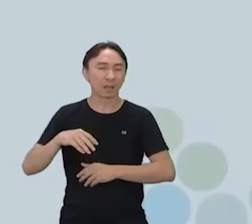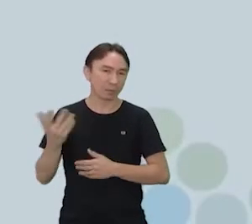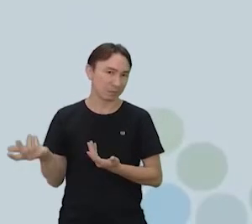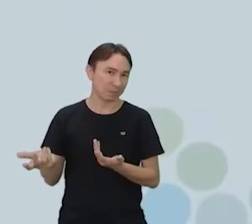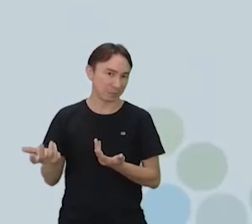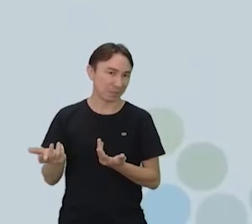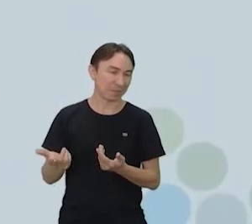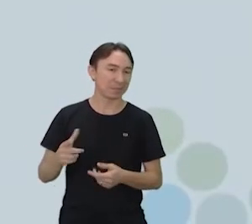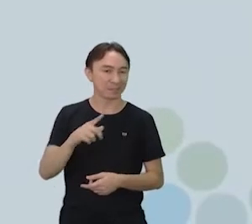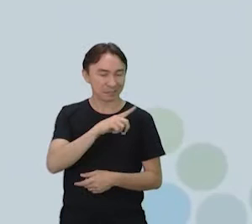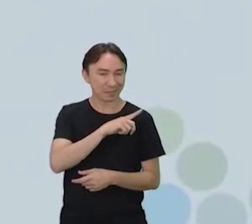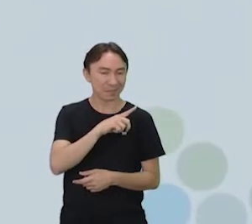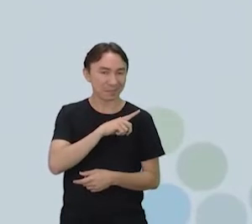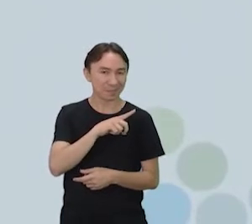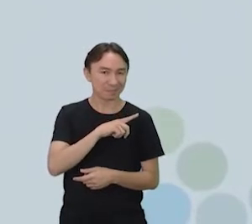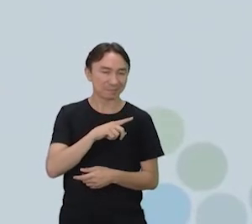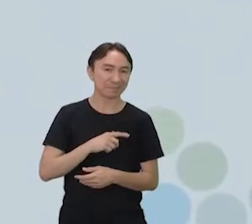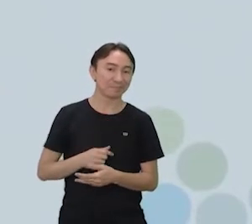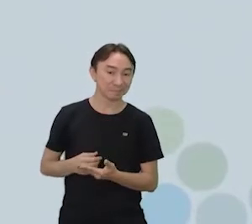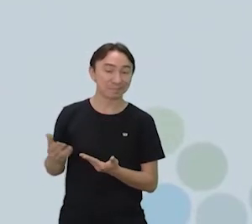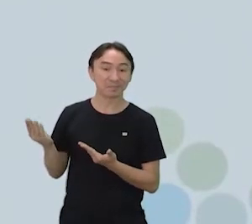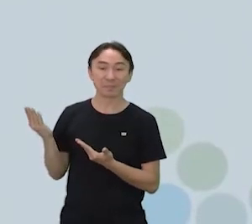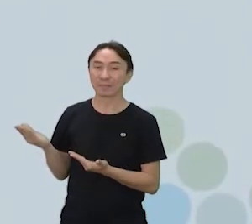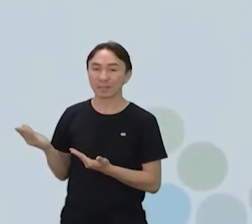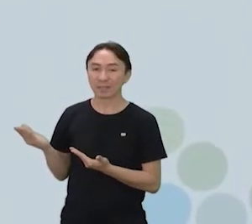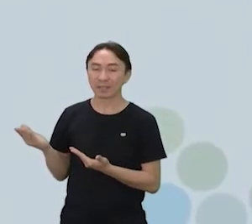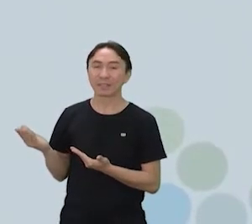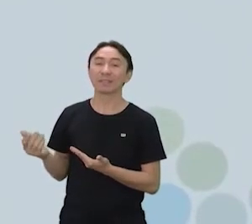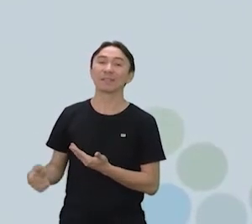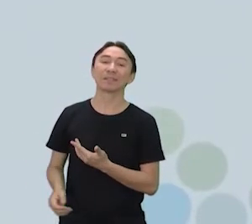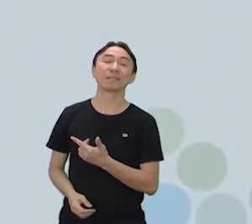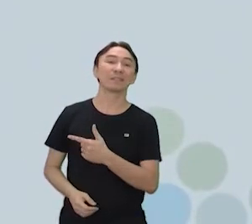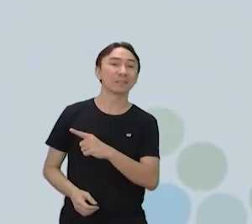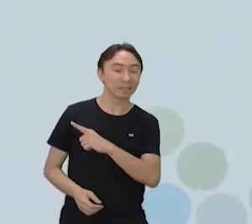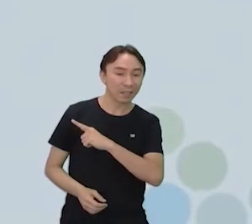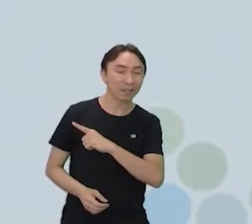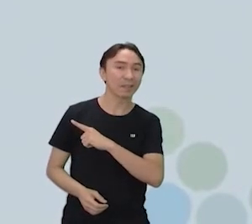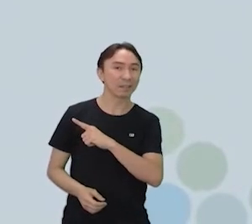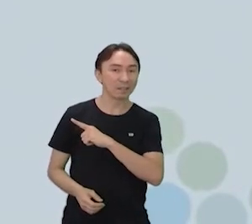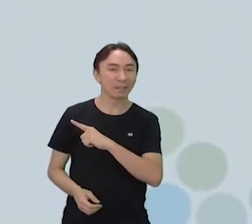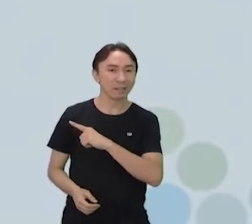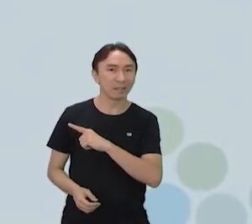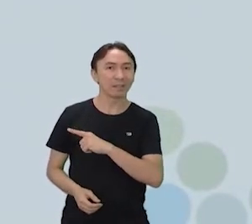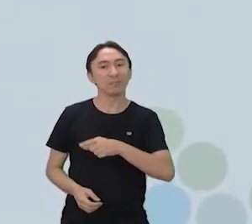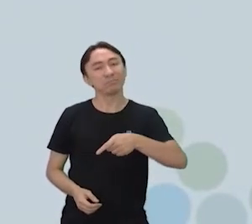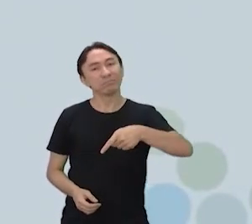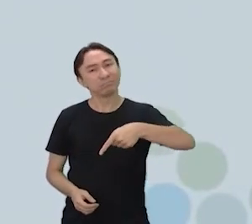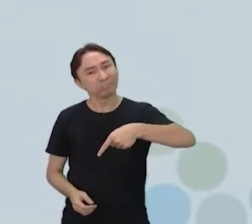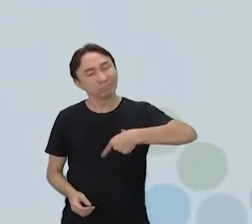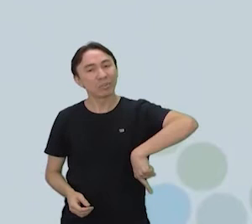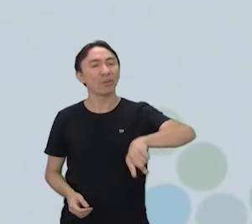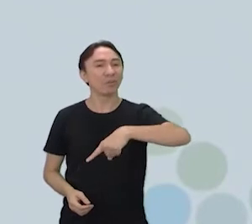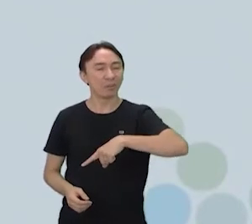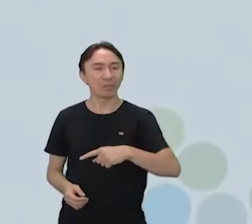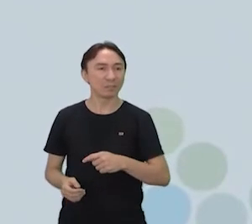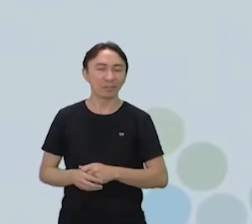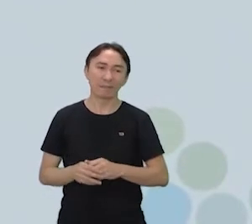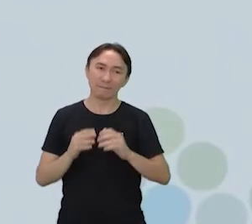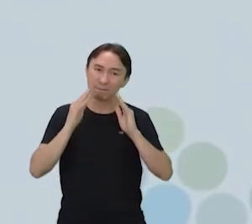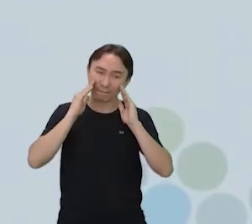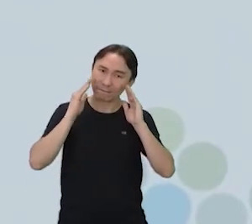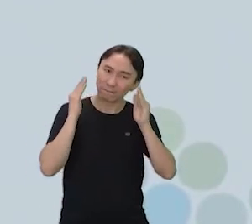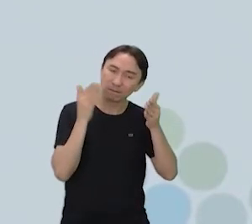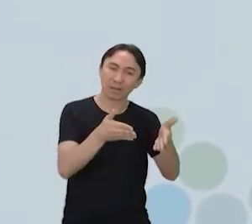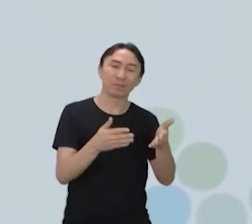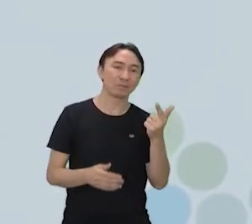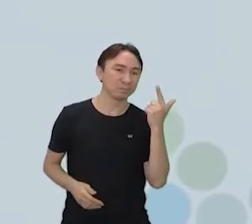essas que nos dão proporção aí, né, para realmente termos um foco. Então, nós temos